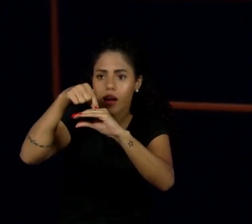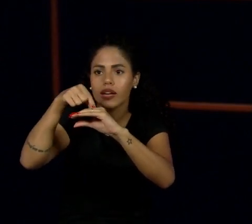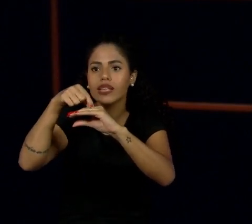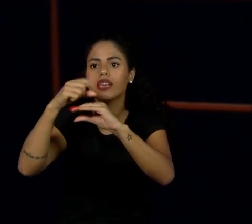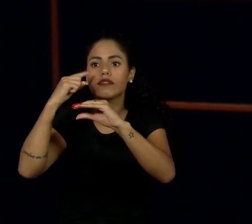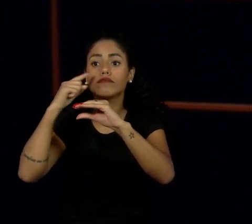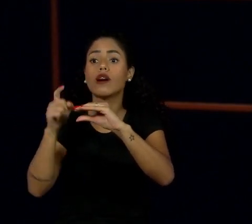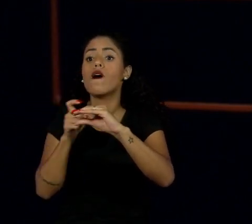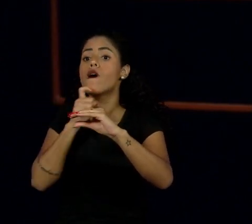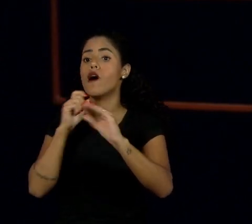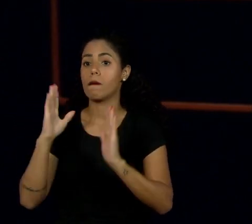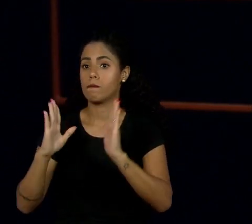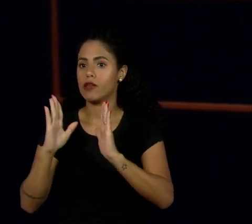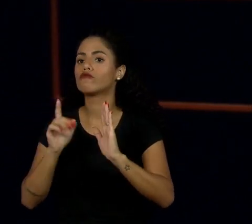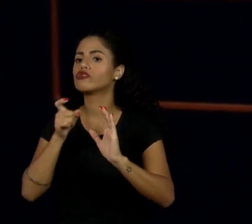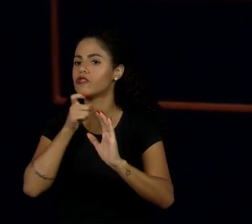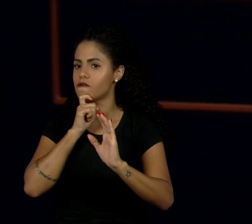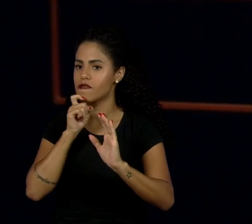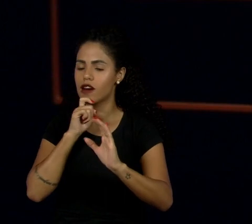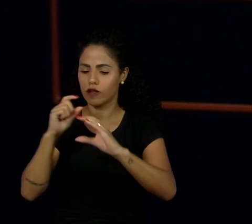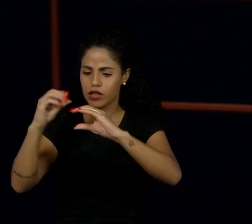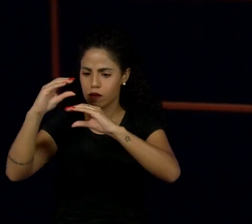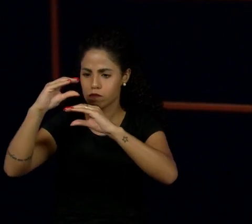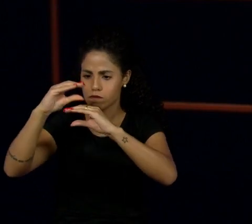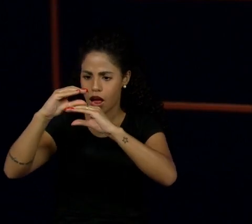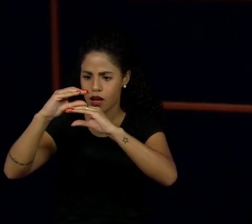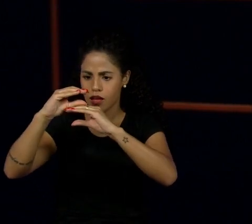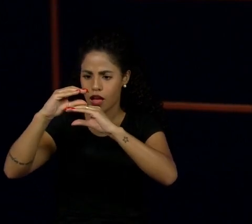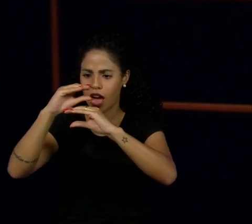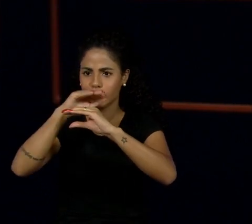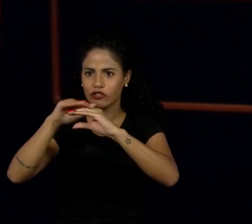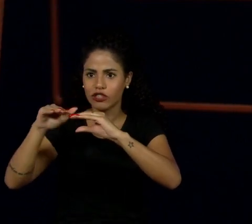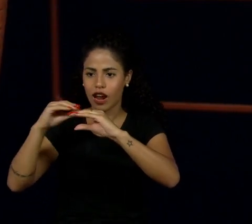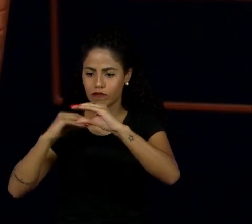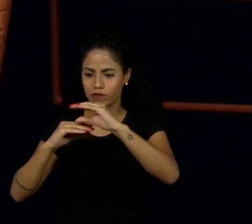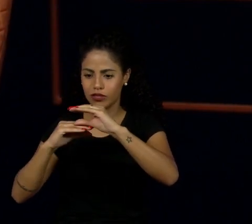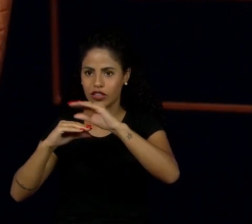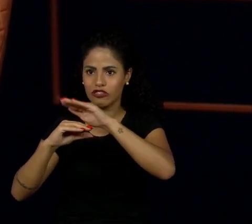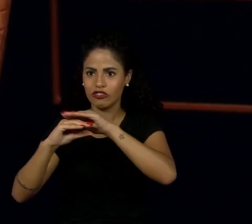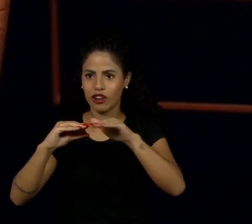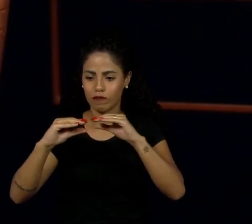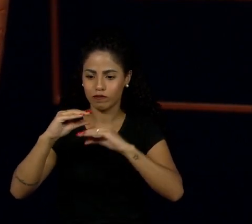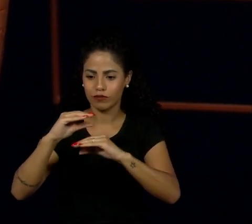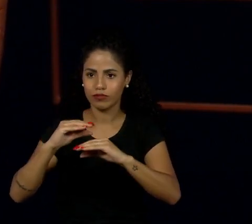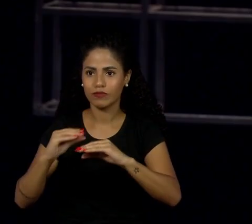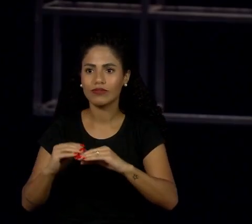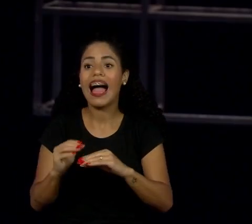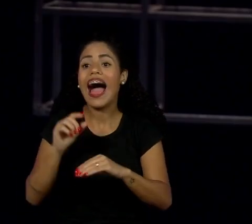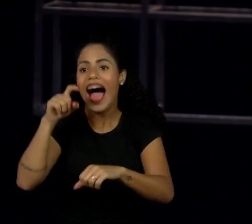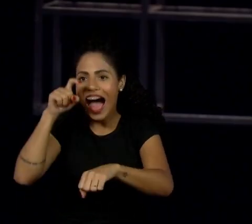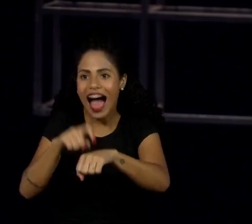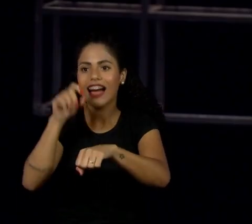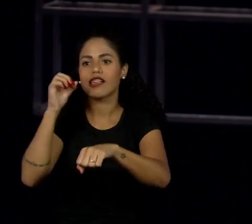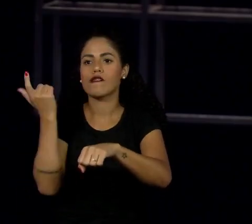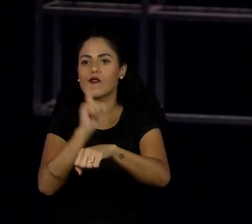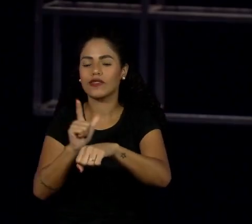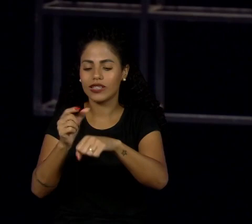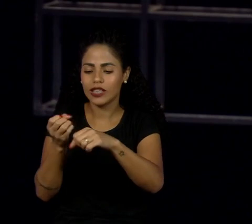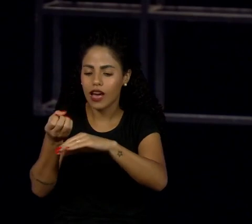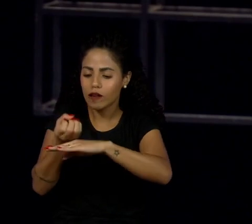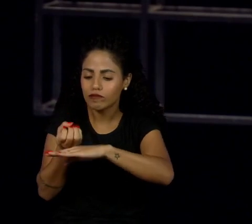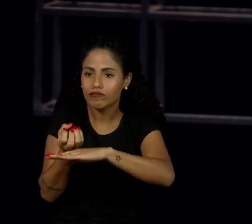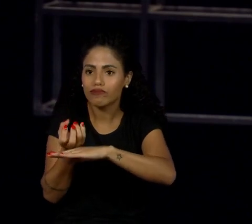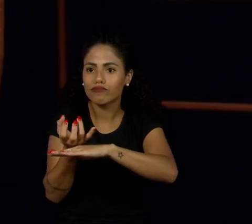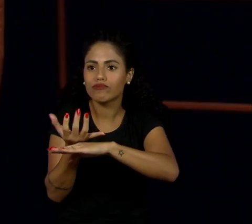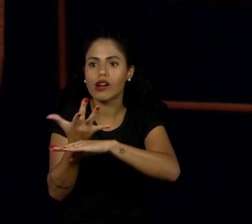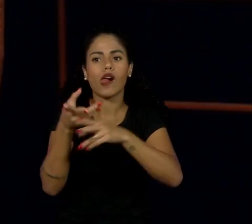no inverno, conforme o tempo ia esquentando, eu ia descendo, ia tirando os tijolinhos de baixo, ia descendo, e assim eu comecei a reproduzir Vitória Régia. Continuo cuidando do